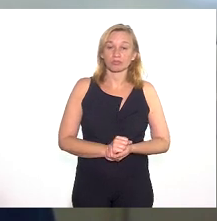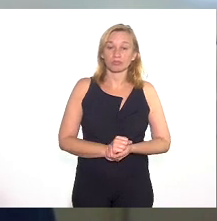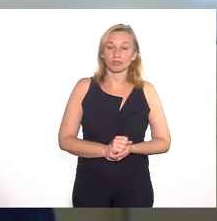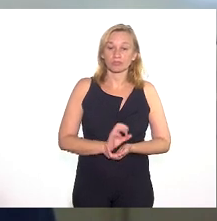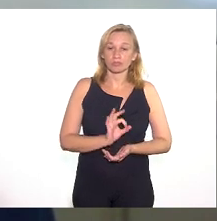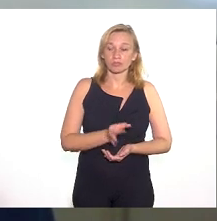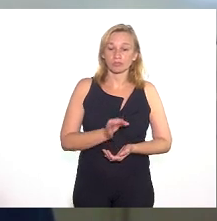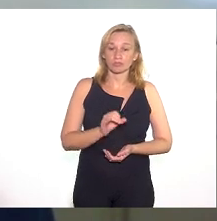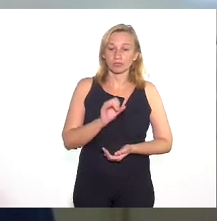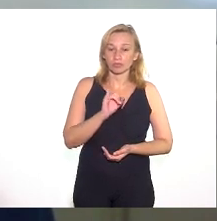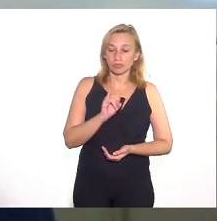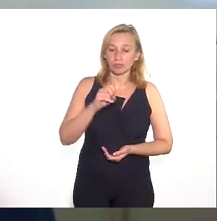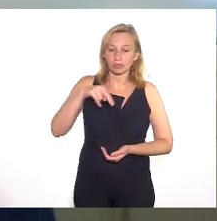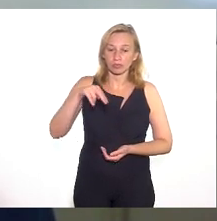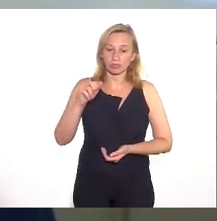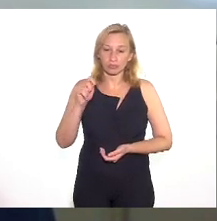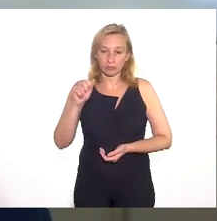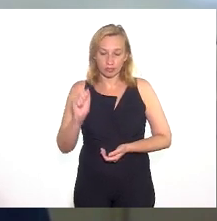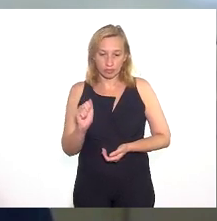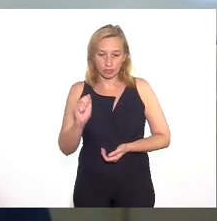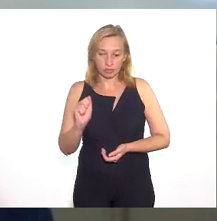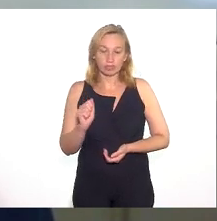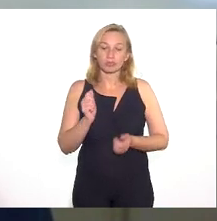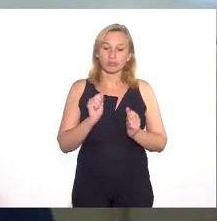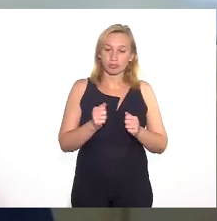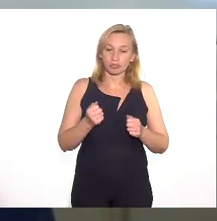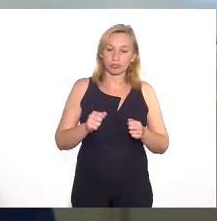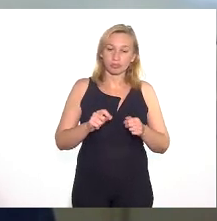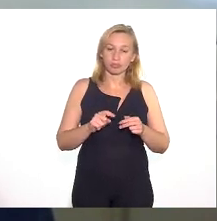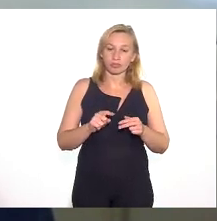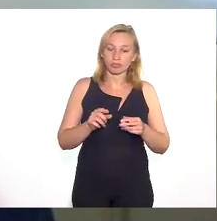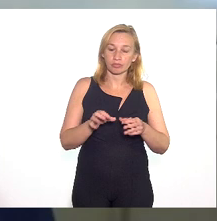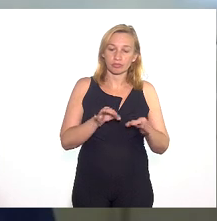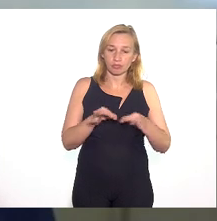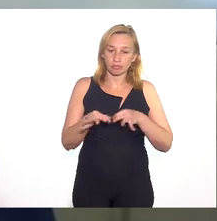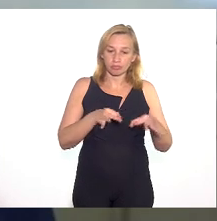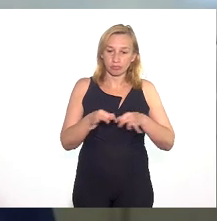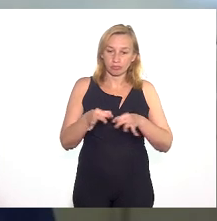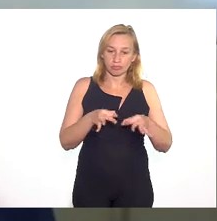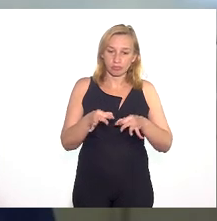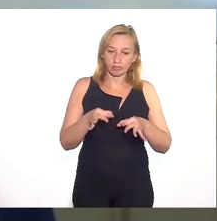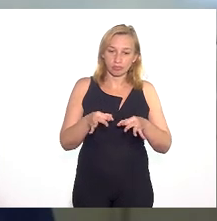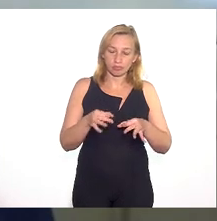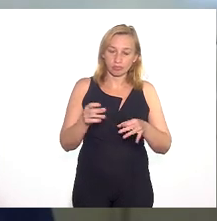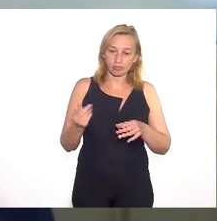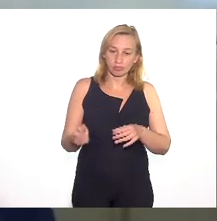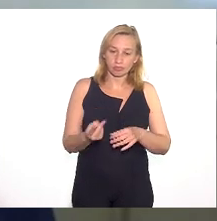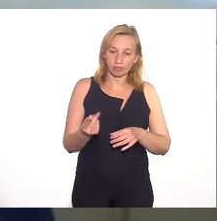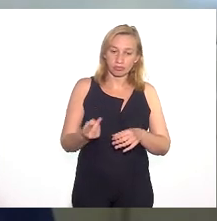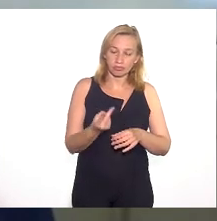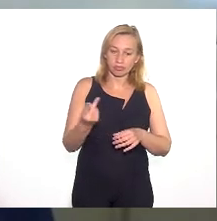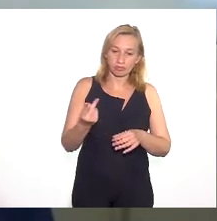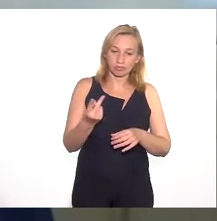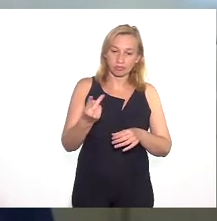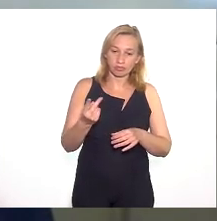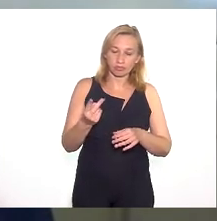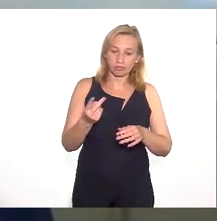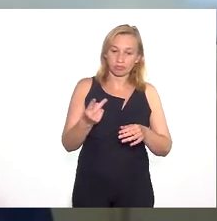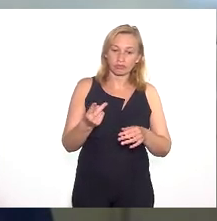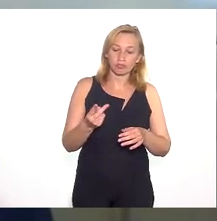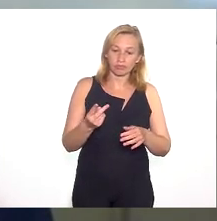o INEA possa fazer projetos de alinhamento para preservar as margens desses rios de